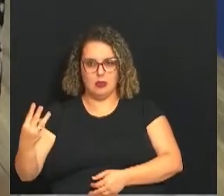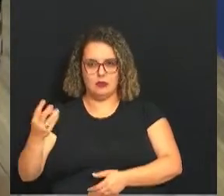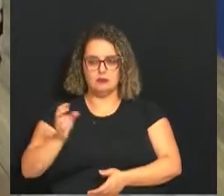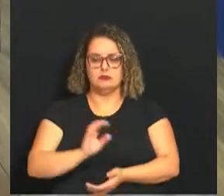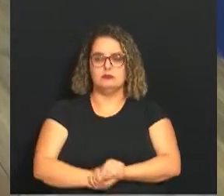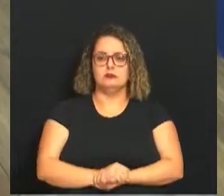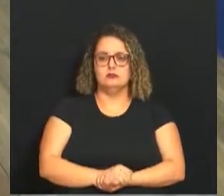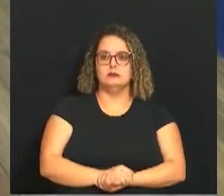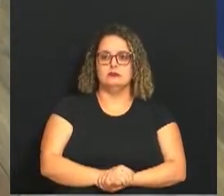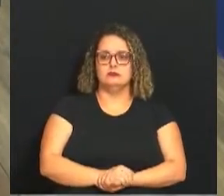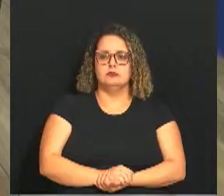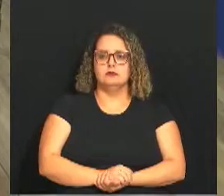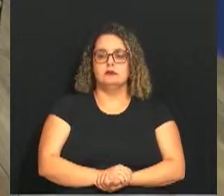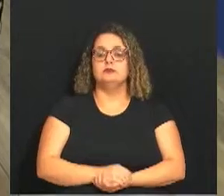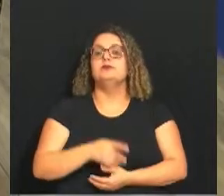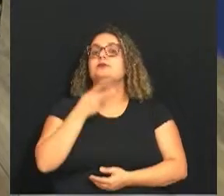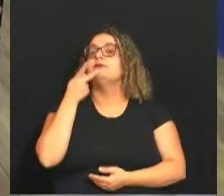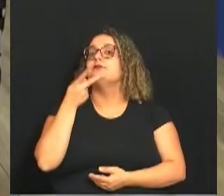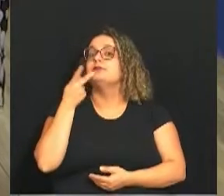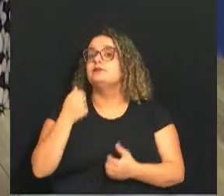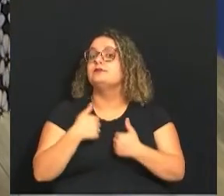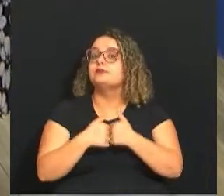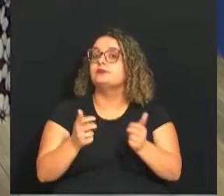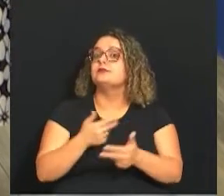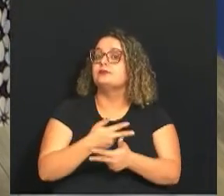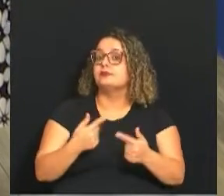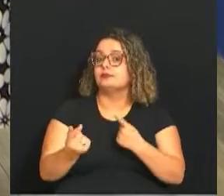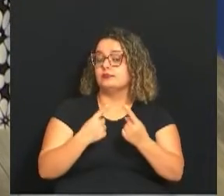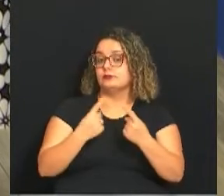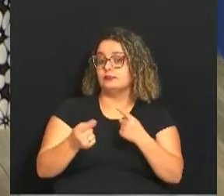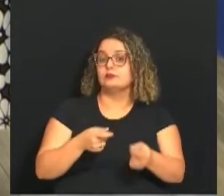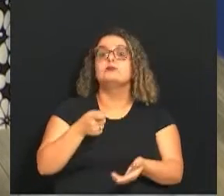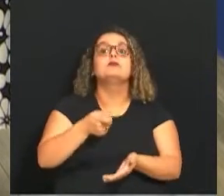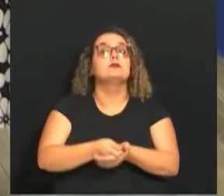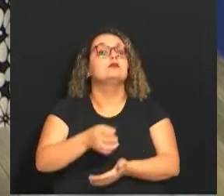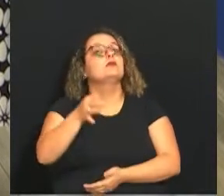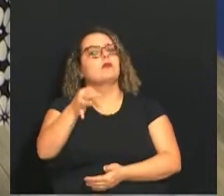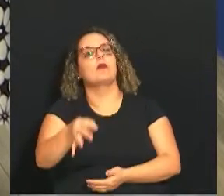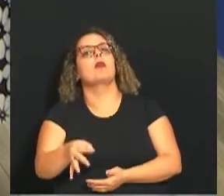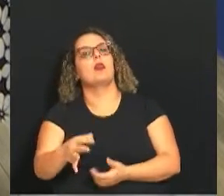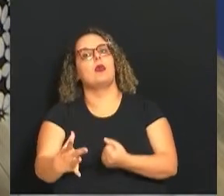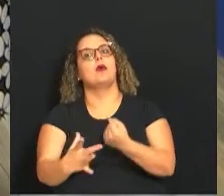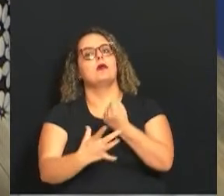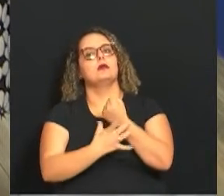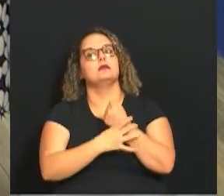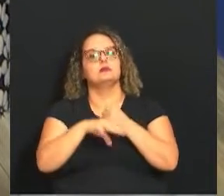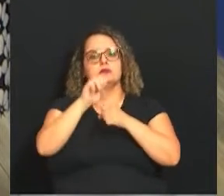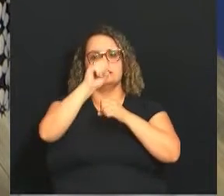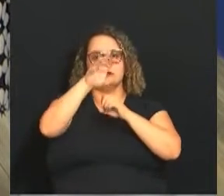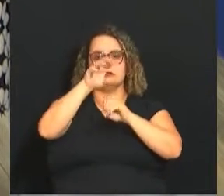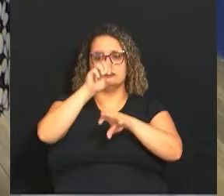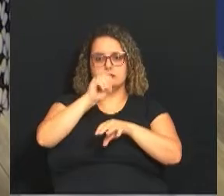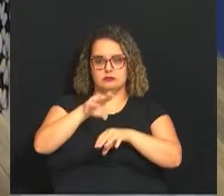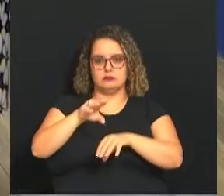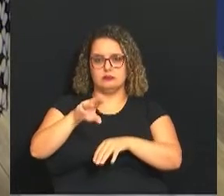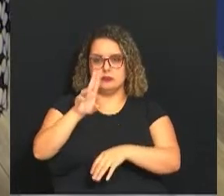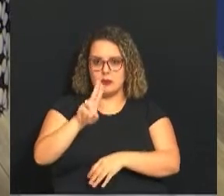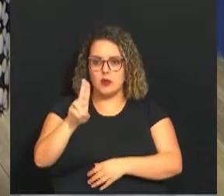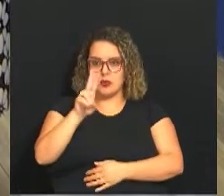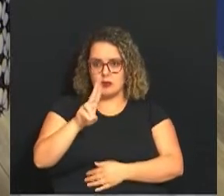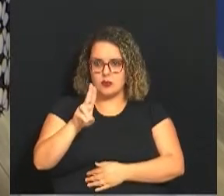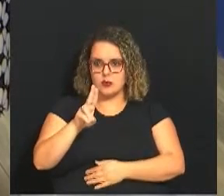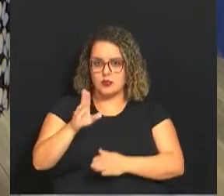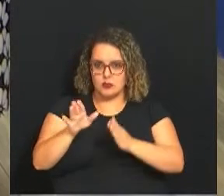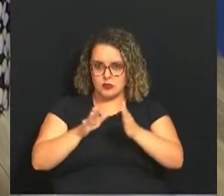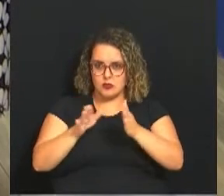sobre transporte, sobre trânsito. Para garantir mais segurança, semáforos foram instalados em um trecho